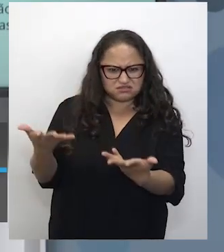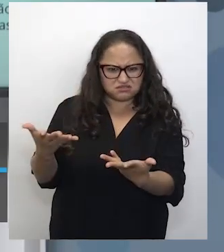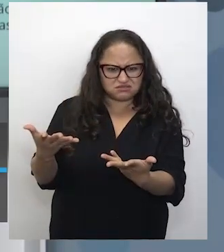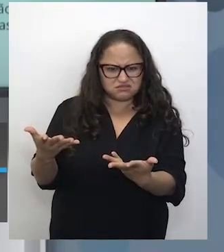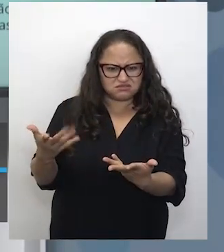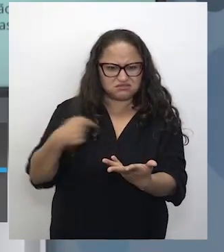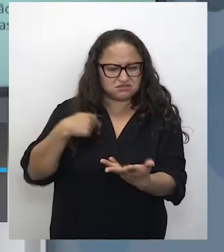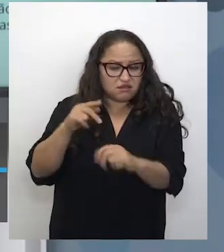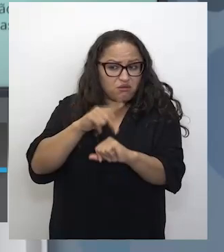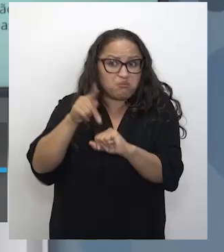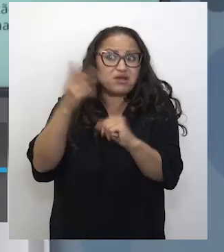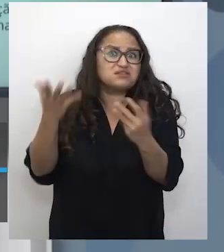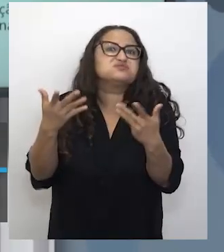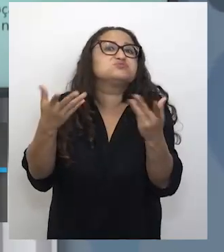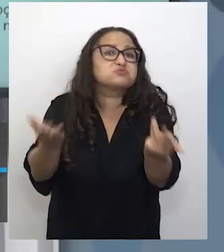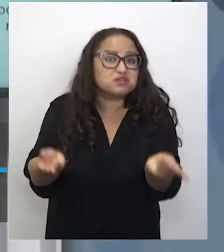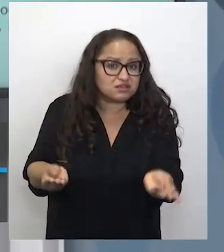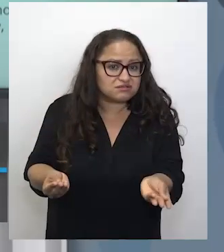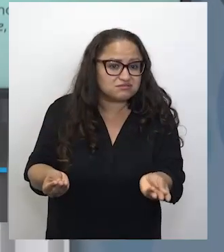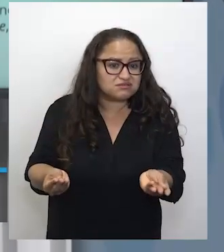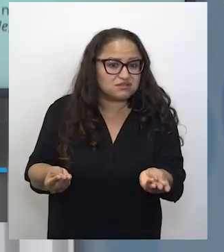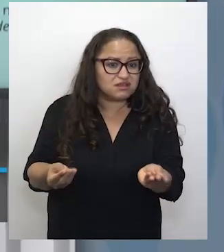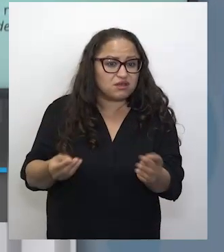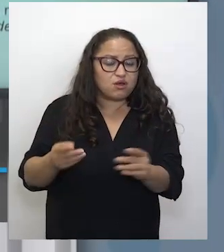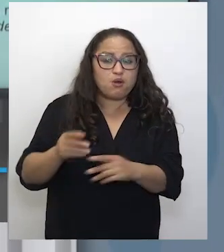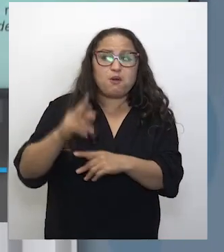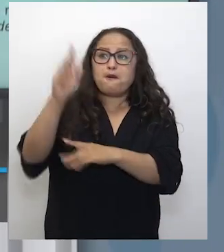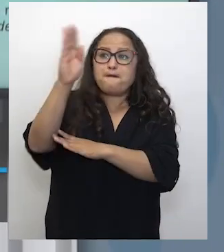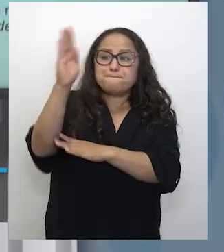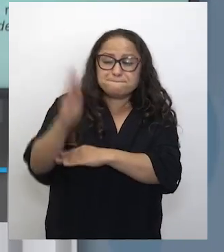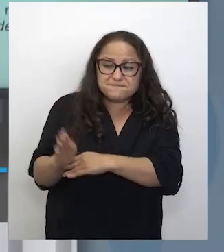ele é um país, né? O Brasil é uma república